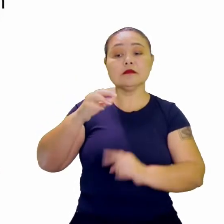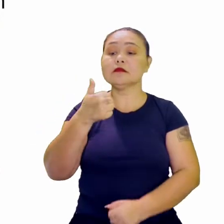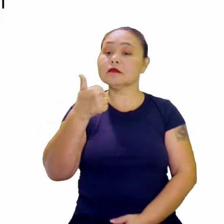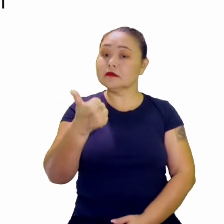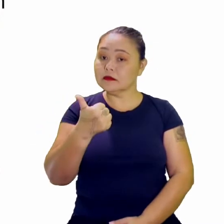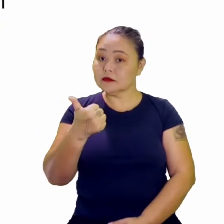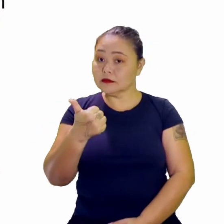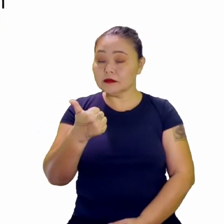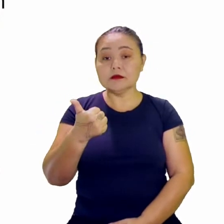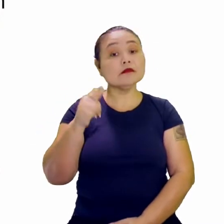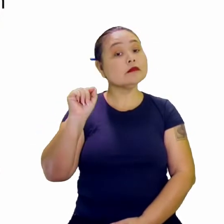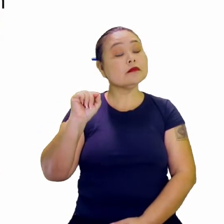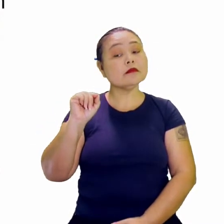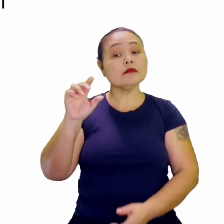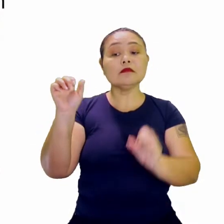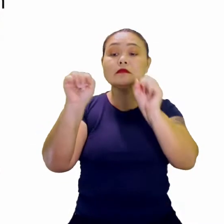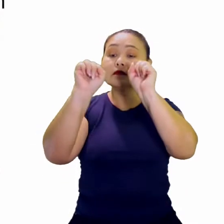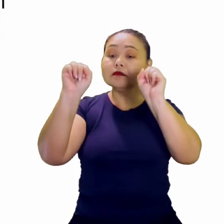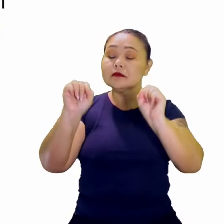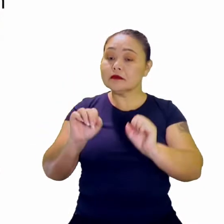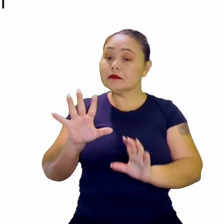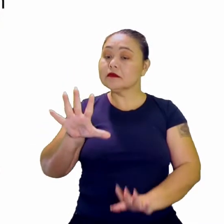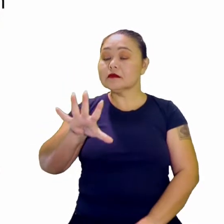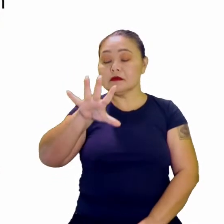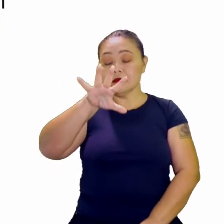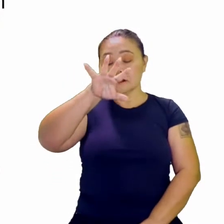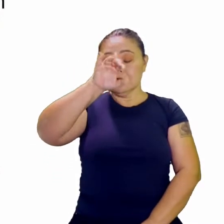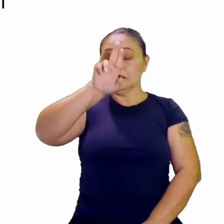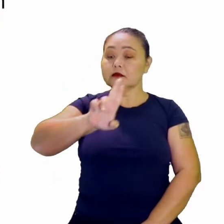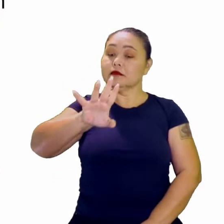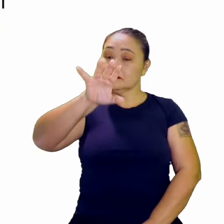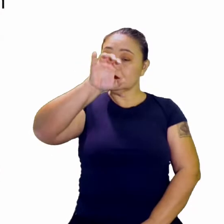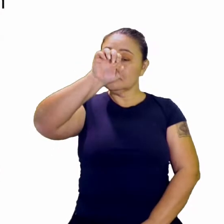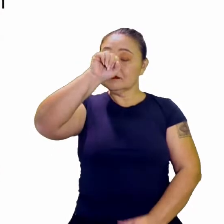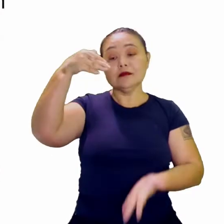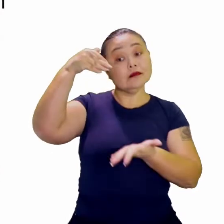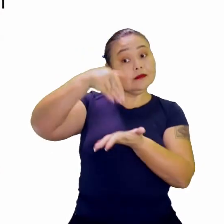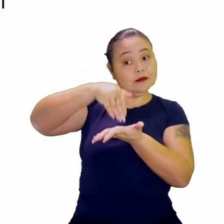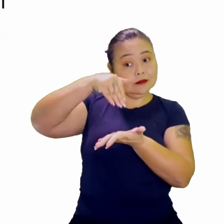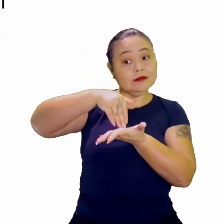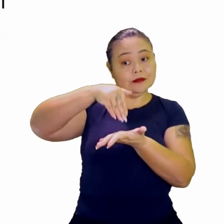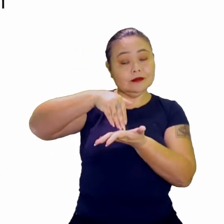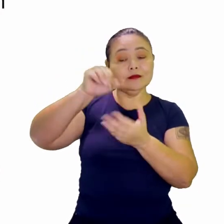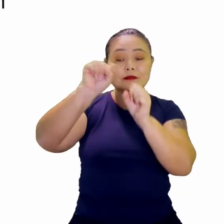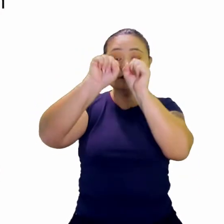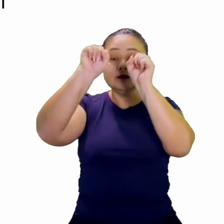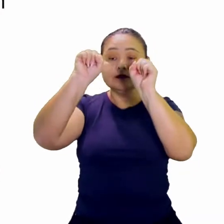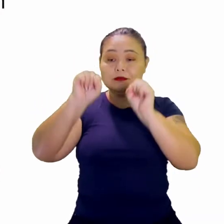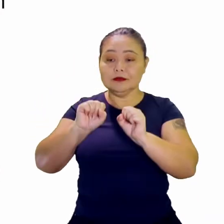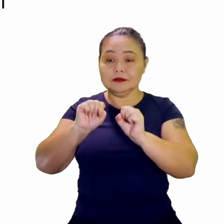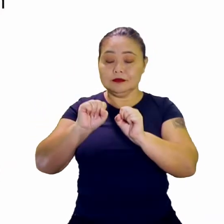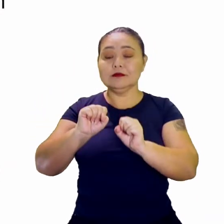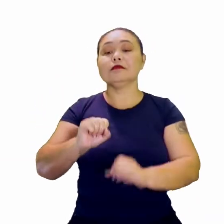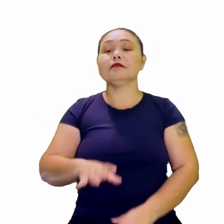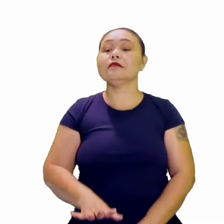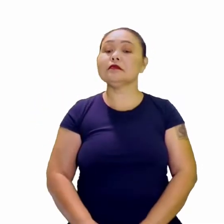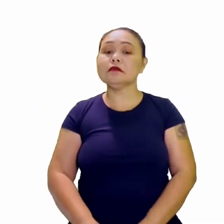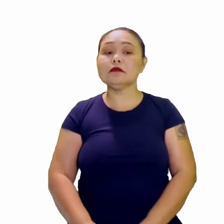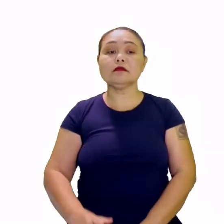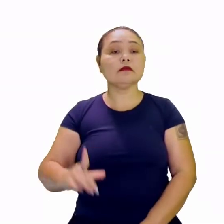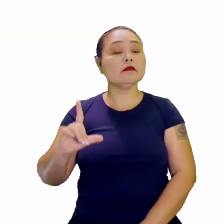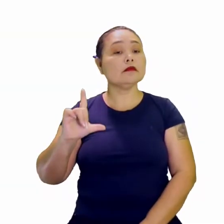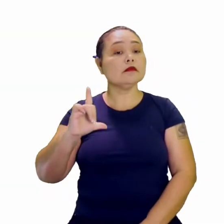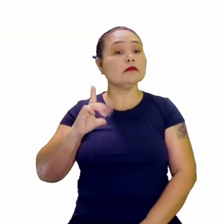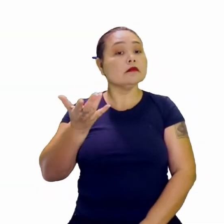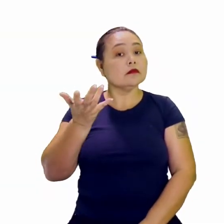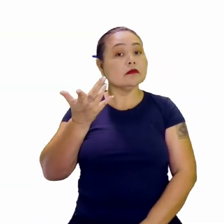vamos trabalhar então um sistema oxidativo, que é o último sistema, né? O sistema aeróbio. E aí, o